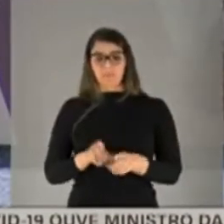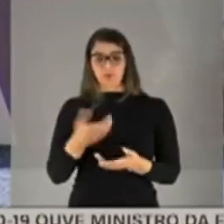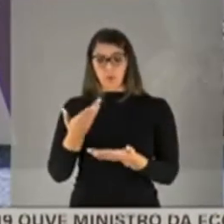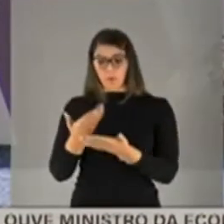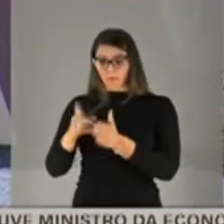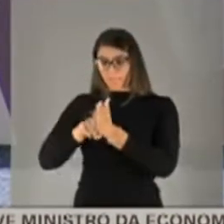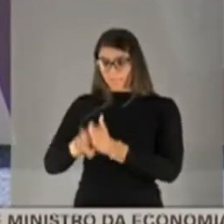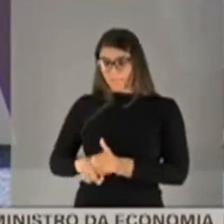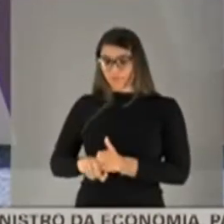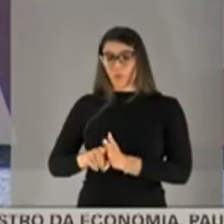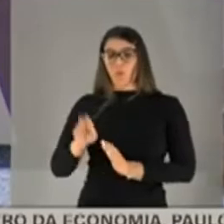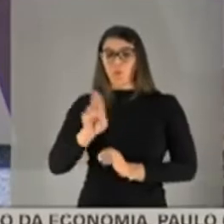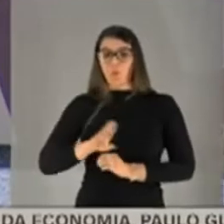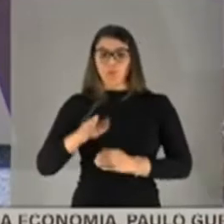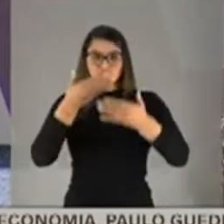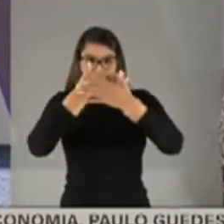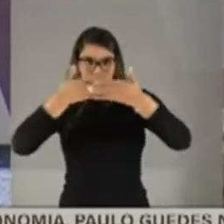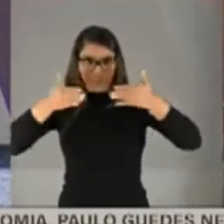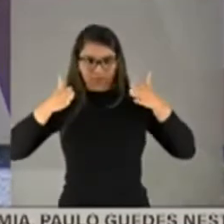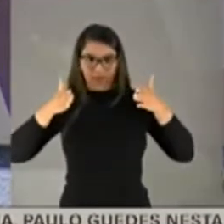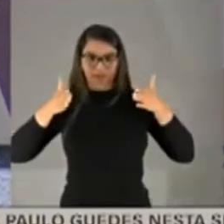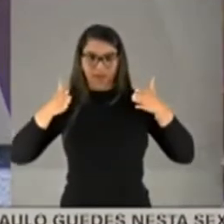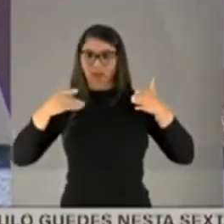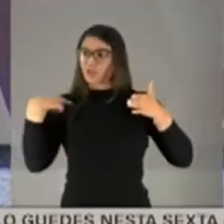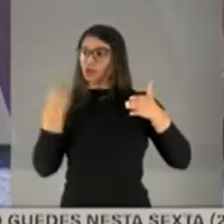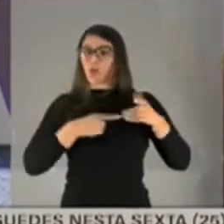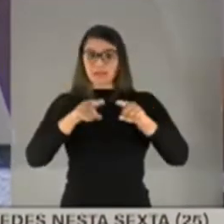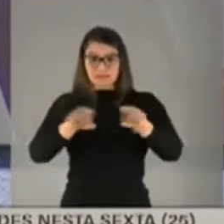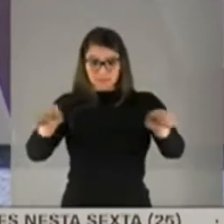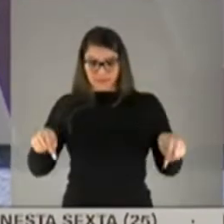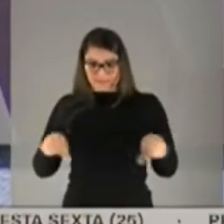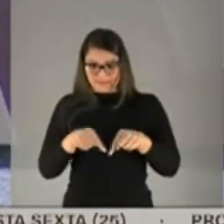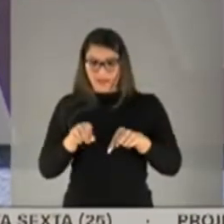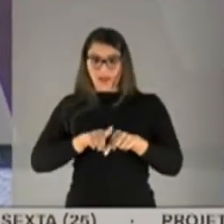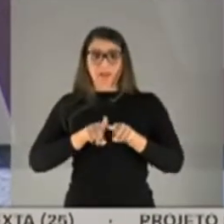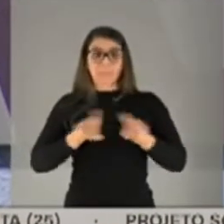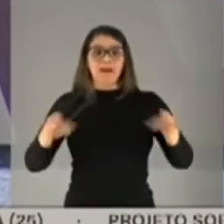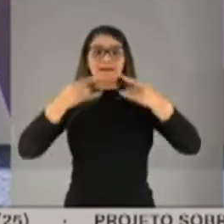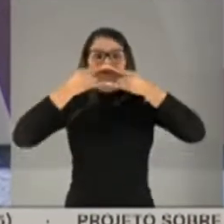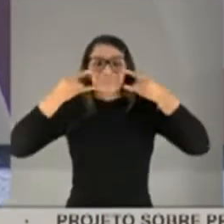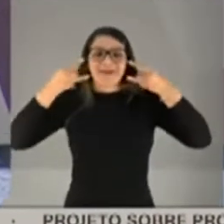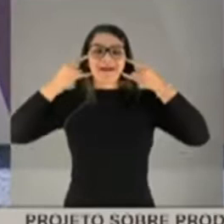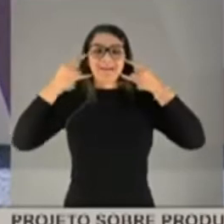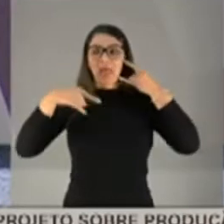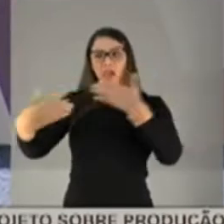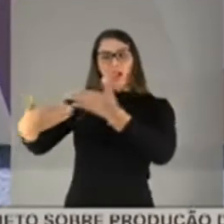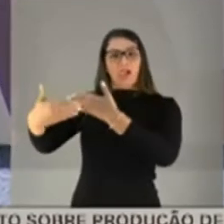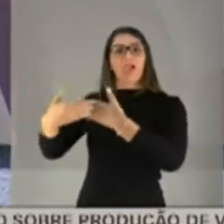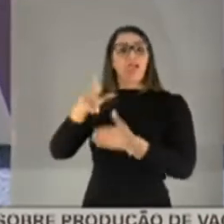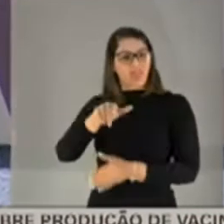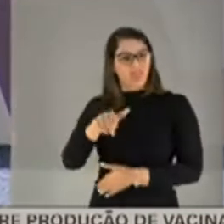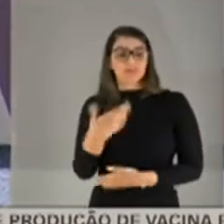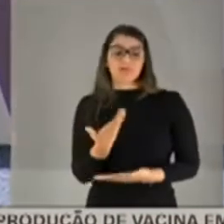de barreiras para a transmissão do vírus, como nós estamos fazendo aqui, estamos todos na sala, mas estamos de máscara. Isso é uma barreira central. Então, os estudos já